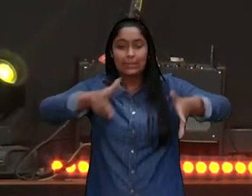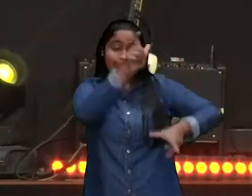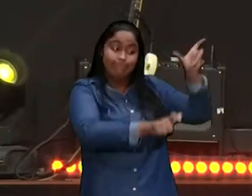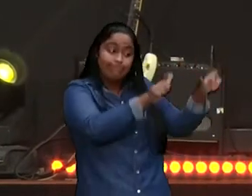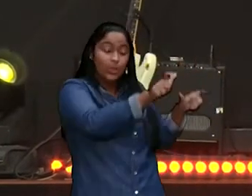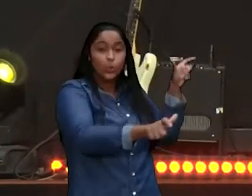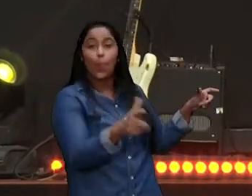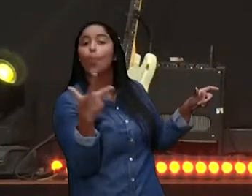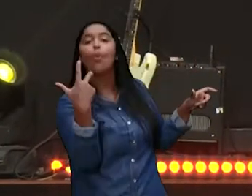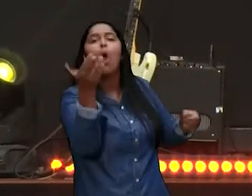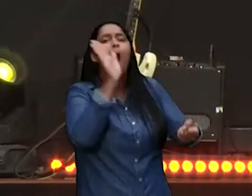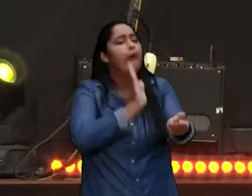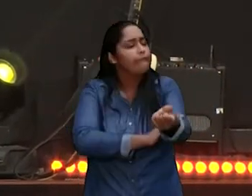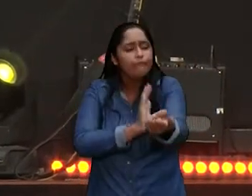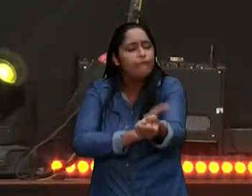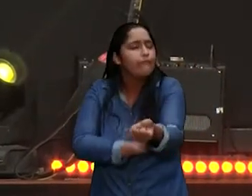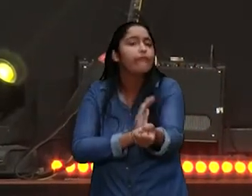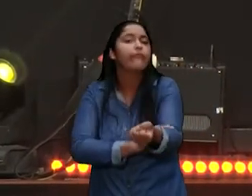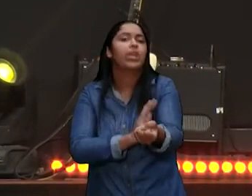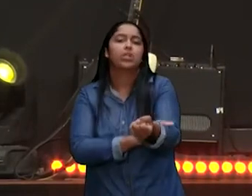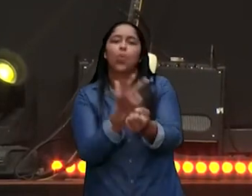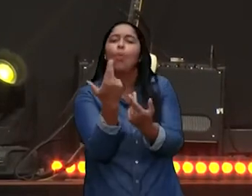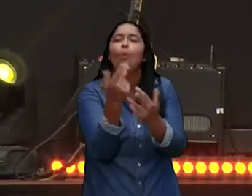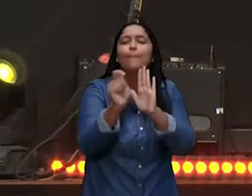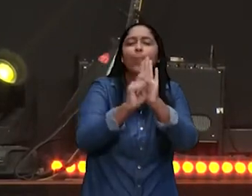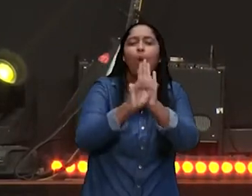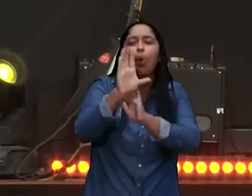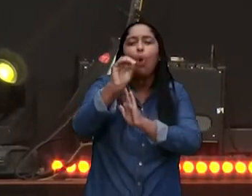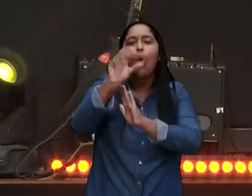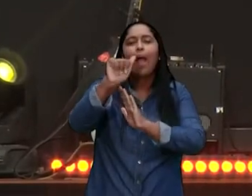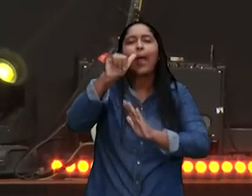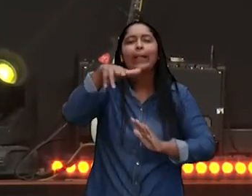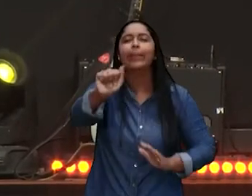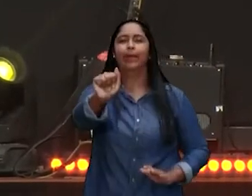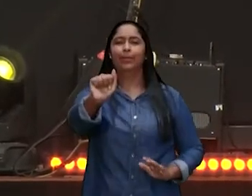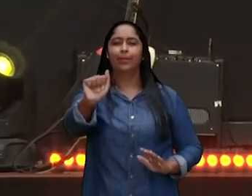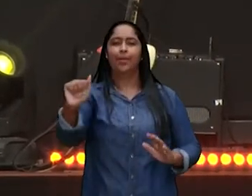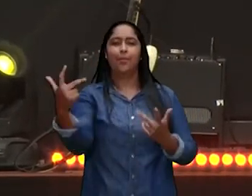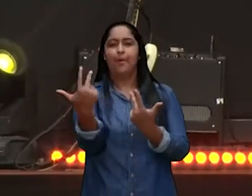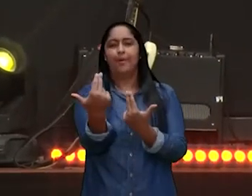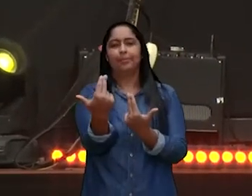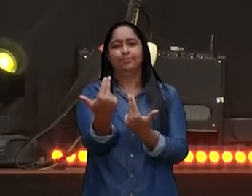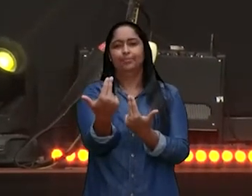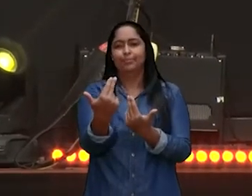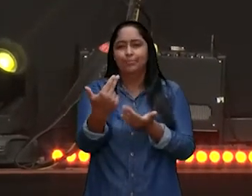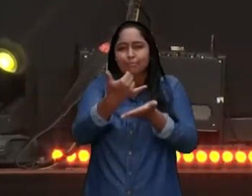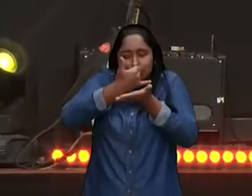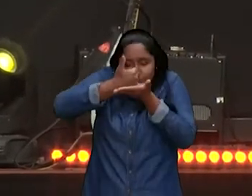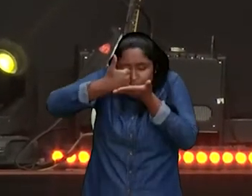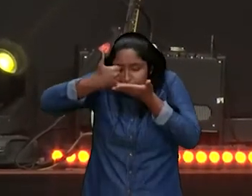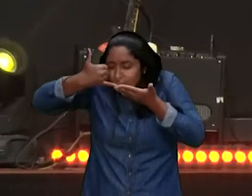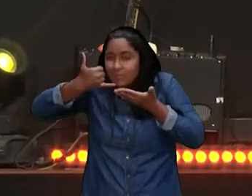dependente disso que é como se fosse um vício de cocaína e talvez alguém que está me ouvindo aqui hoje tá dizendo